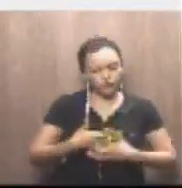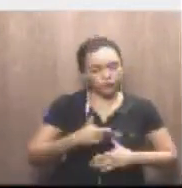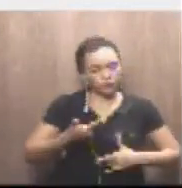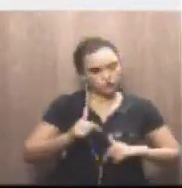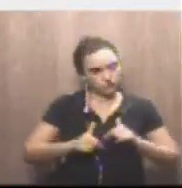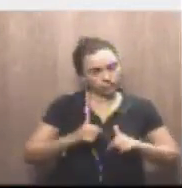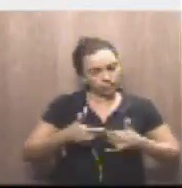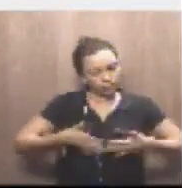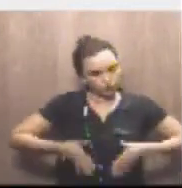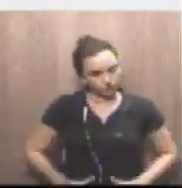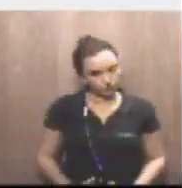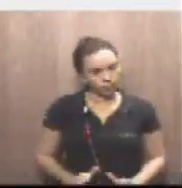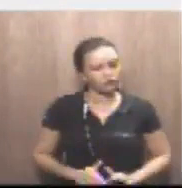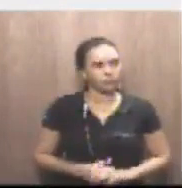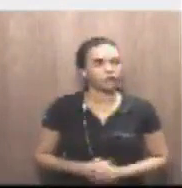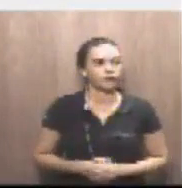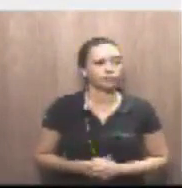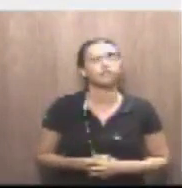trabalho de parto.